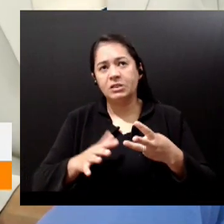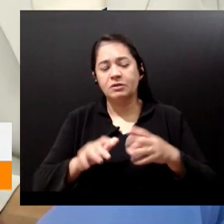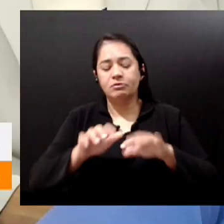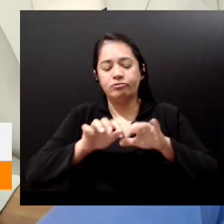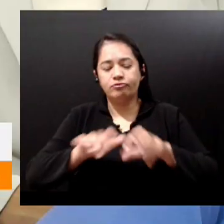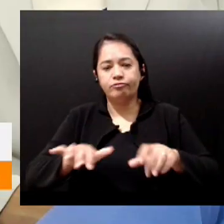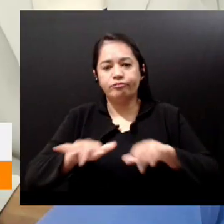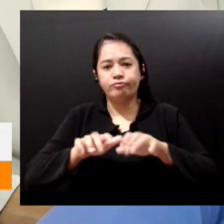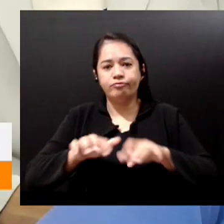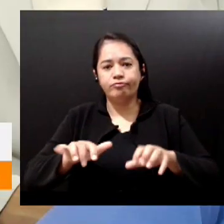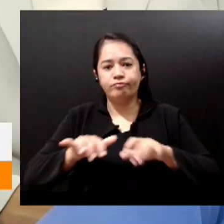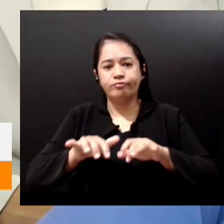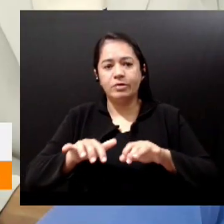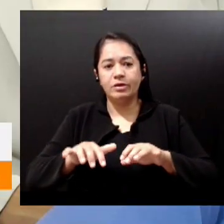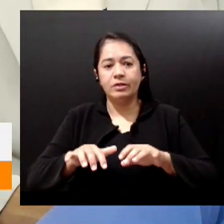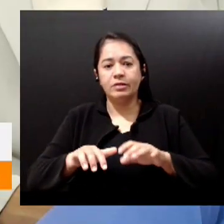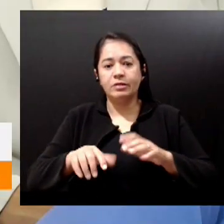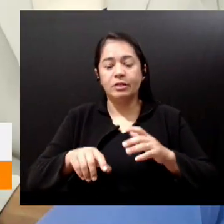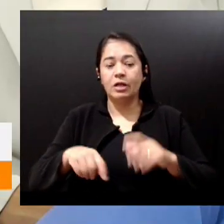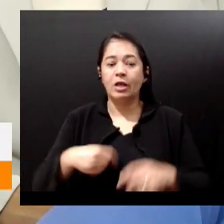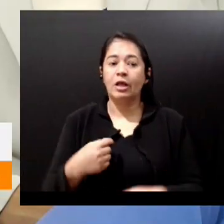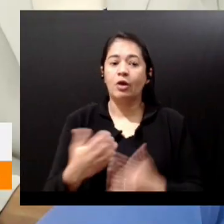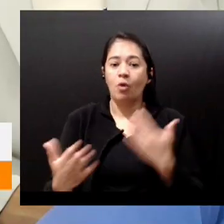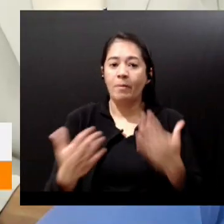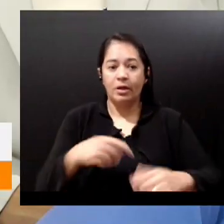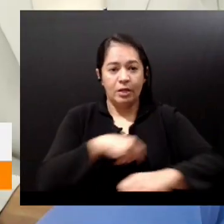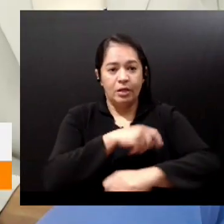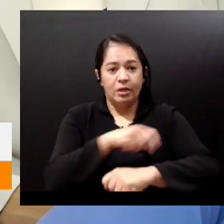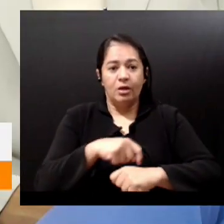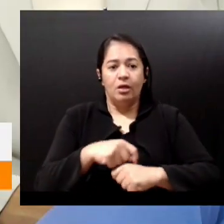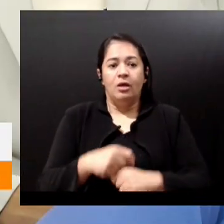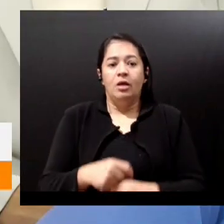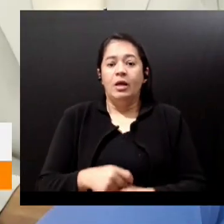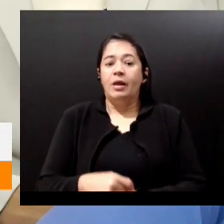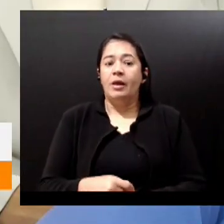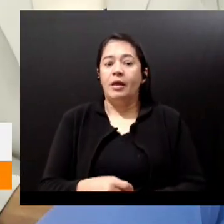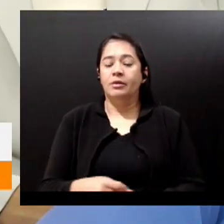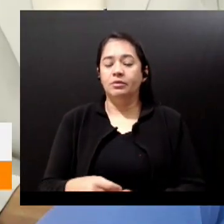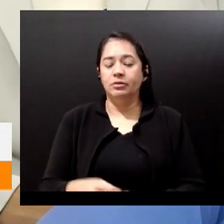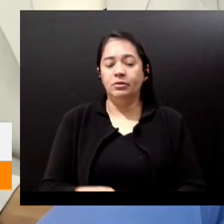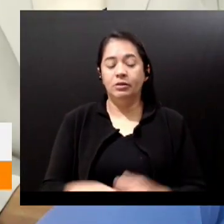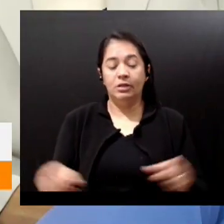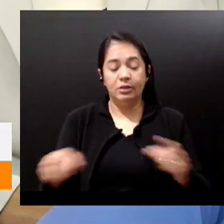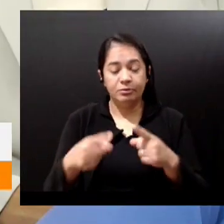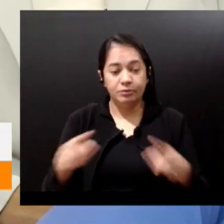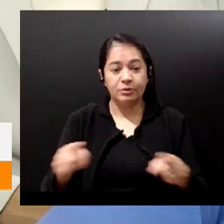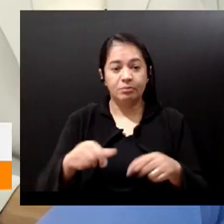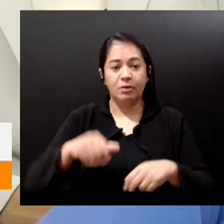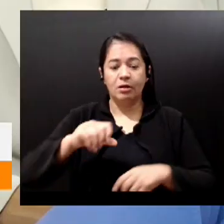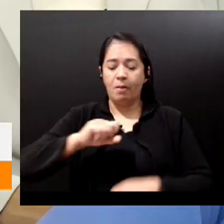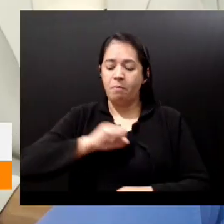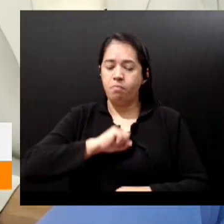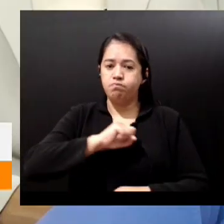cozinha em si que a gente fala tende a fazer as músicas com mais graves, mais pulsantes, onde a batida vai vir mais ao peito e trazendo assim